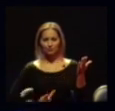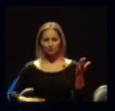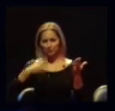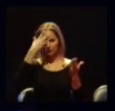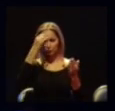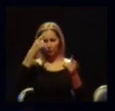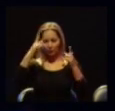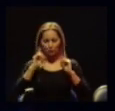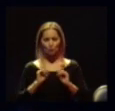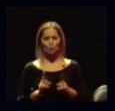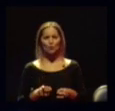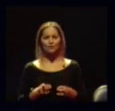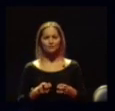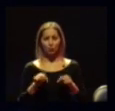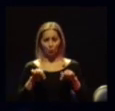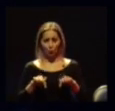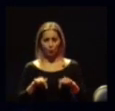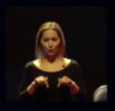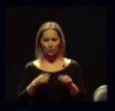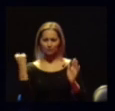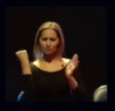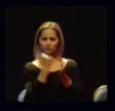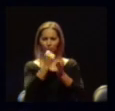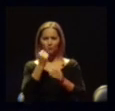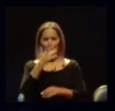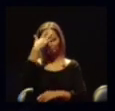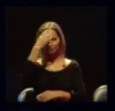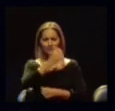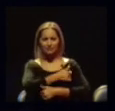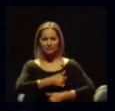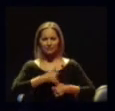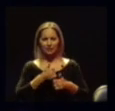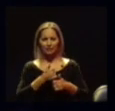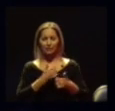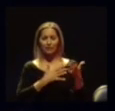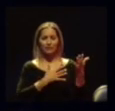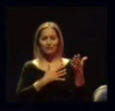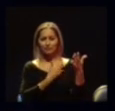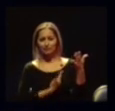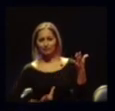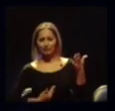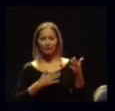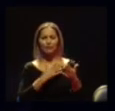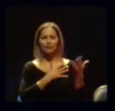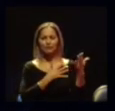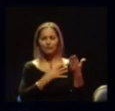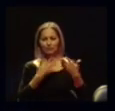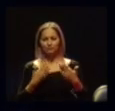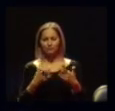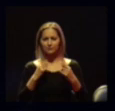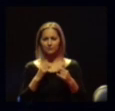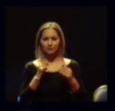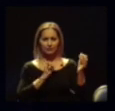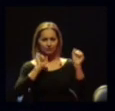os primeiros passos. Hoje são um marco na cidade, tanto na dança contemporânea, como na dança clássica, como na